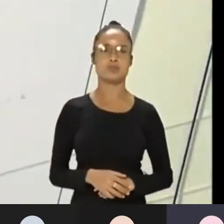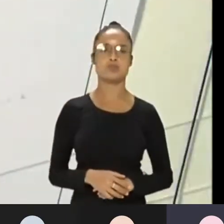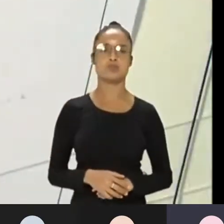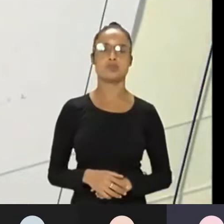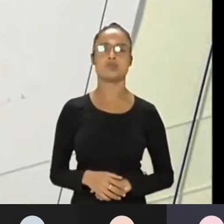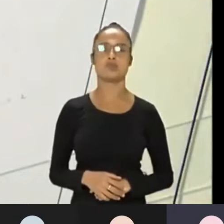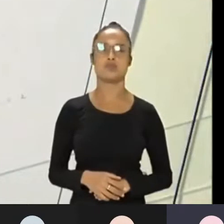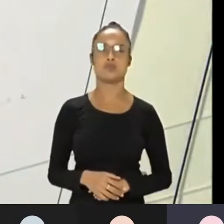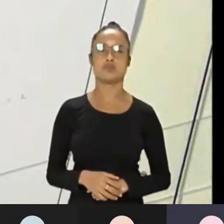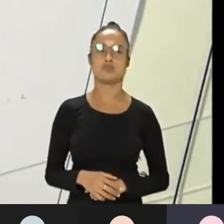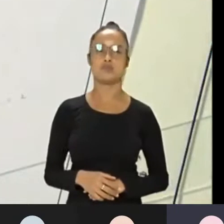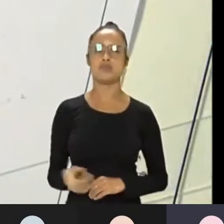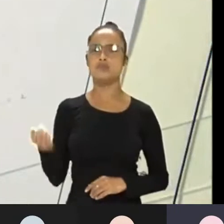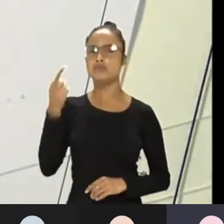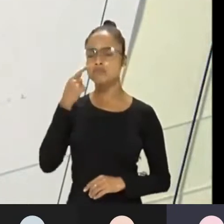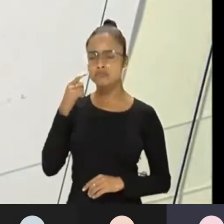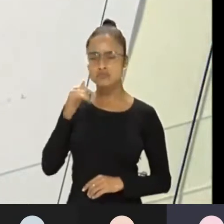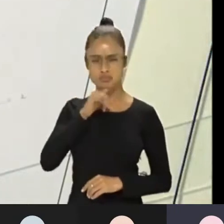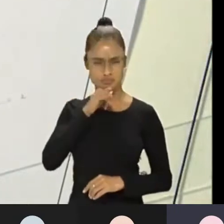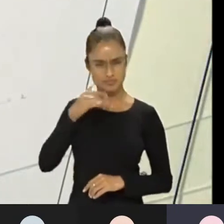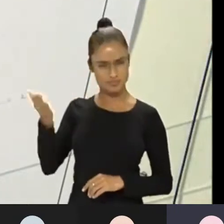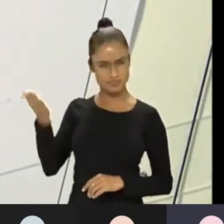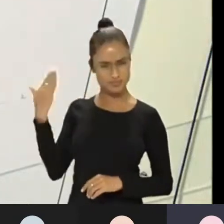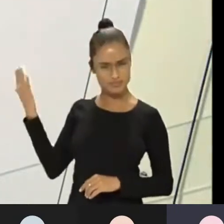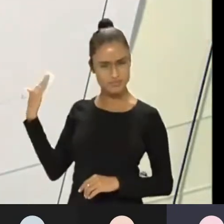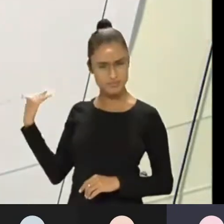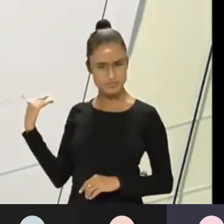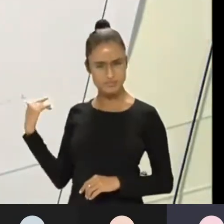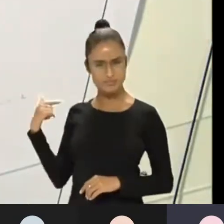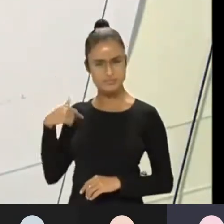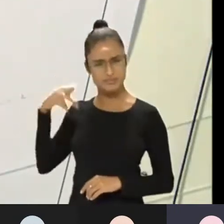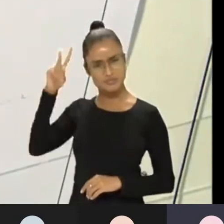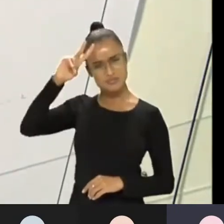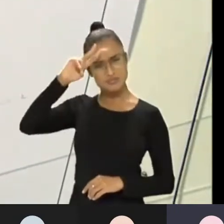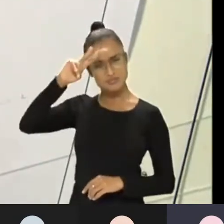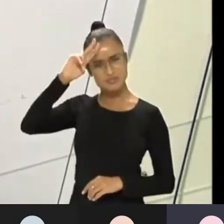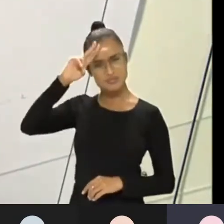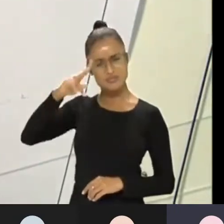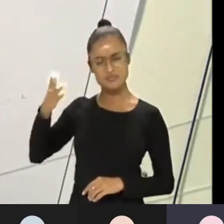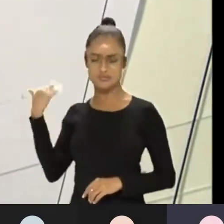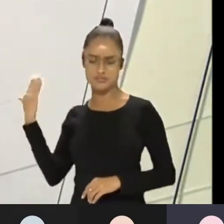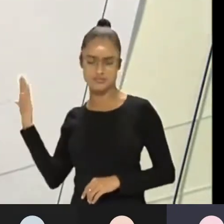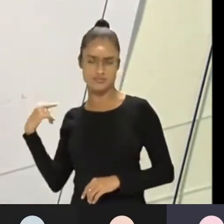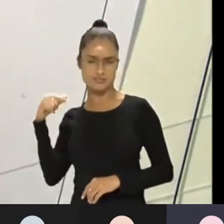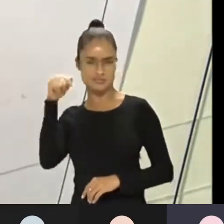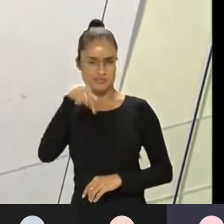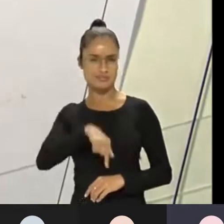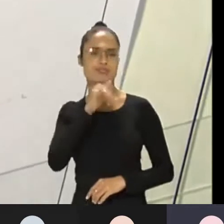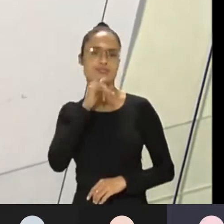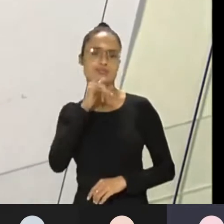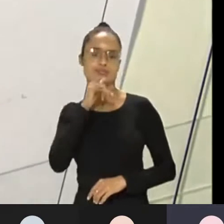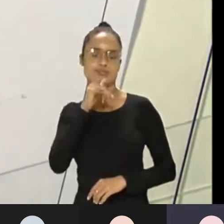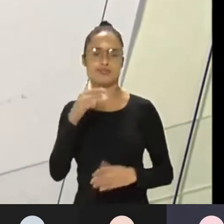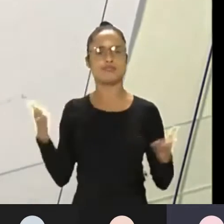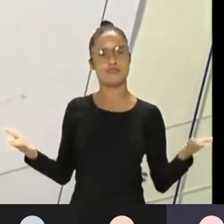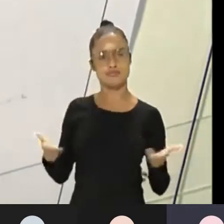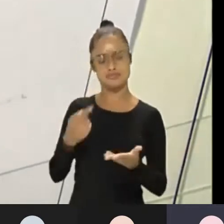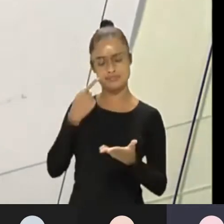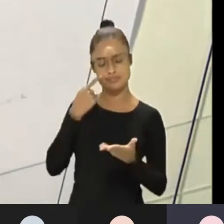Nós temos ainda o exemplo anterior, eu vou atualizar com um exemplo para praticar.